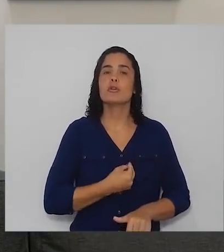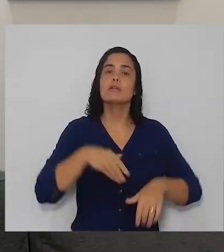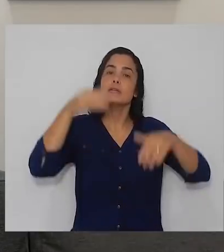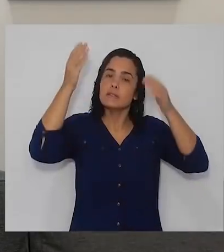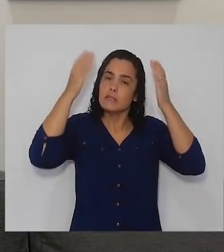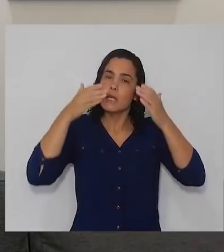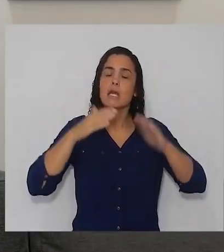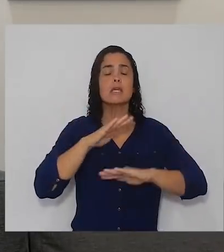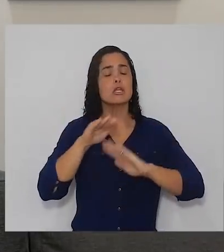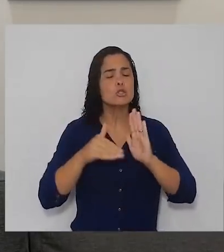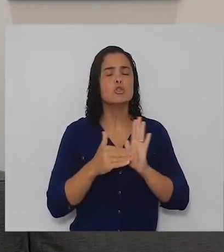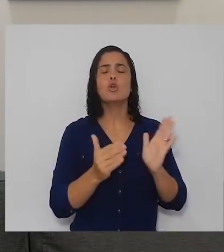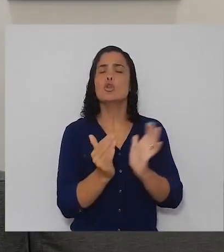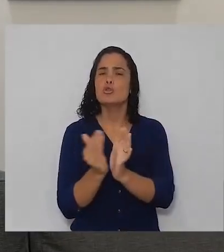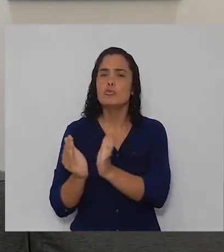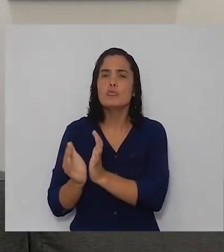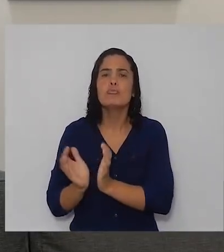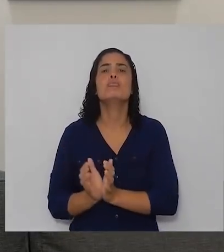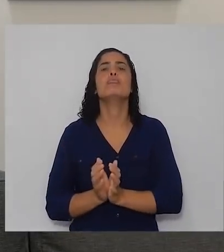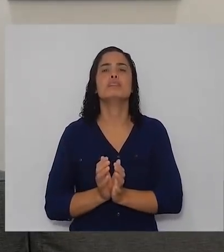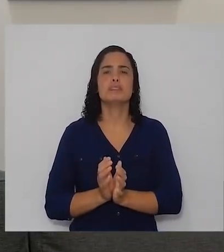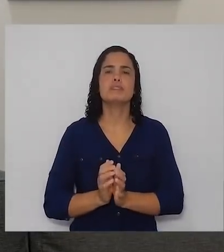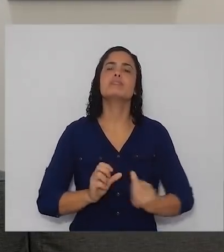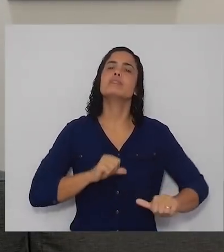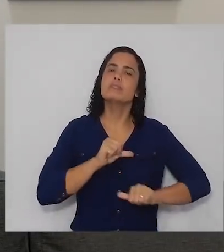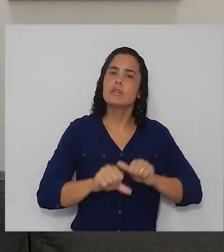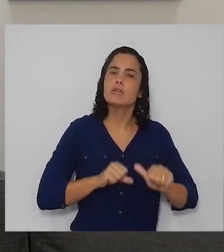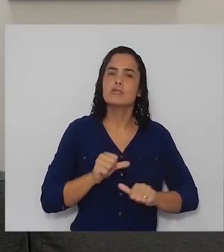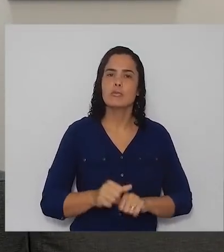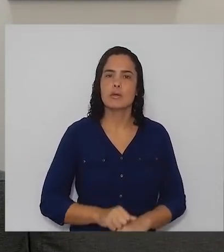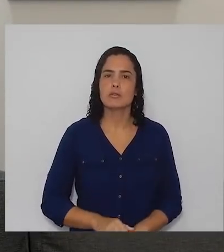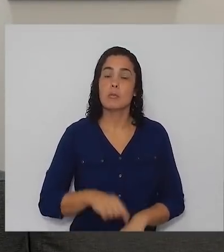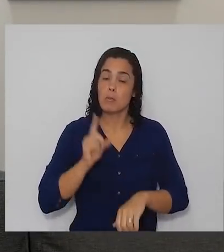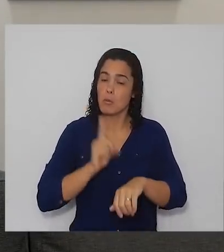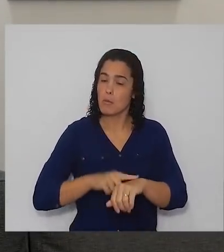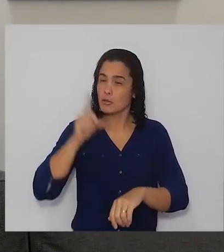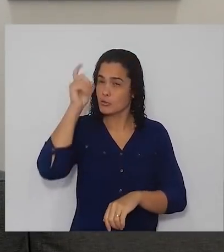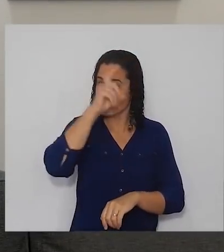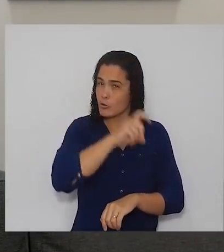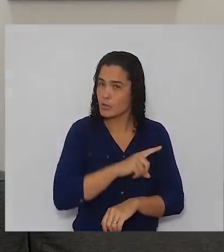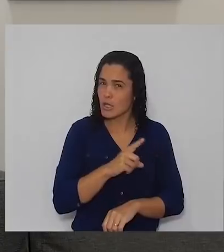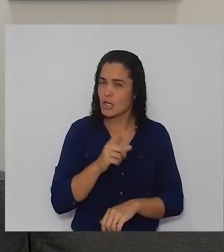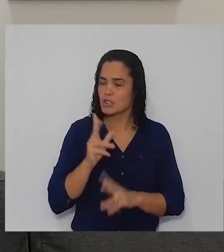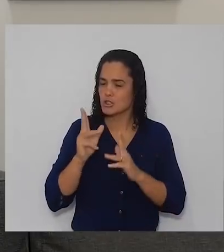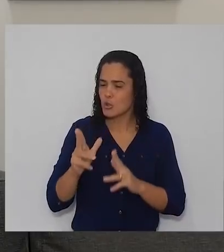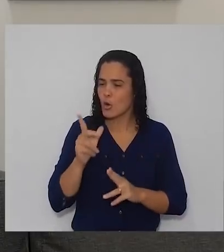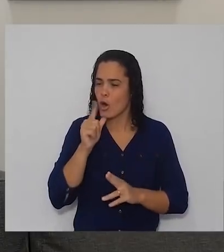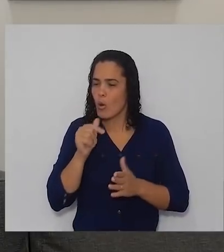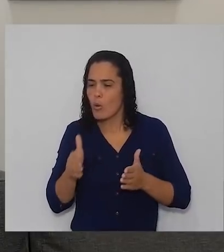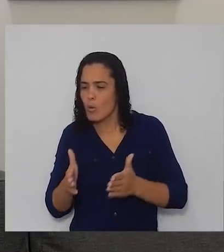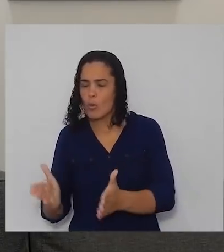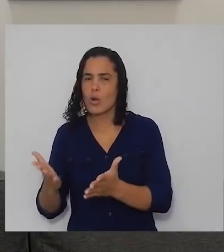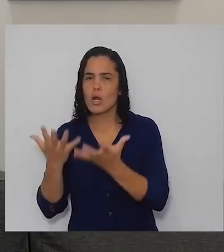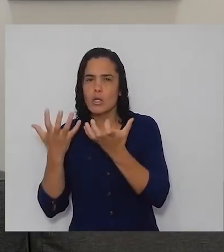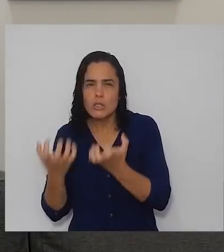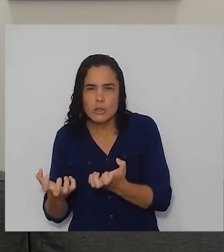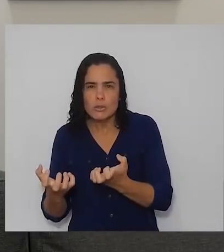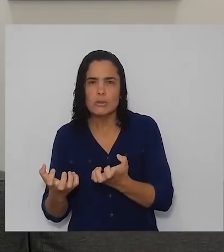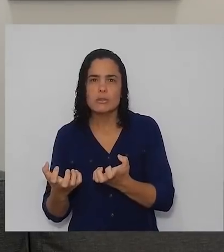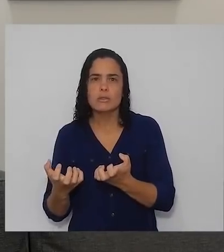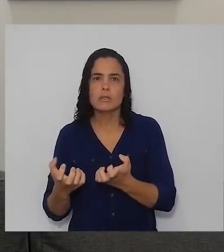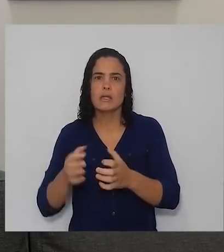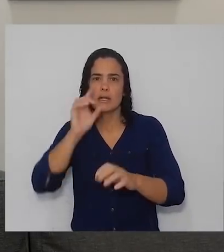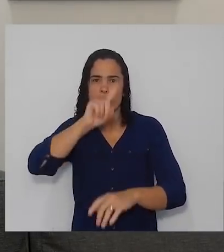aos líderes e a todo o povo. Riachos secos não cancelam os planos de Deus. Riachos